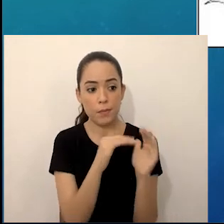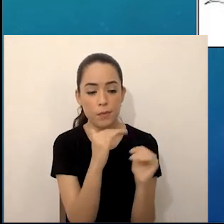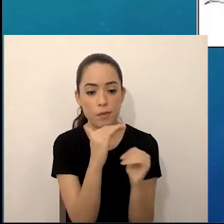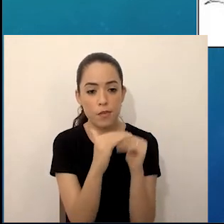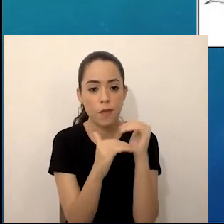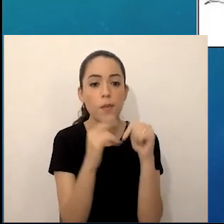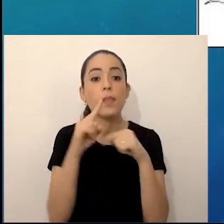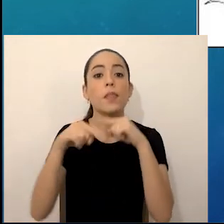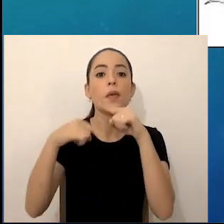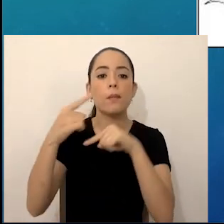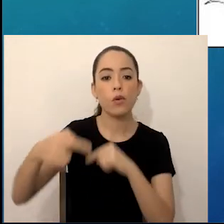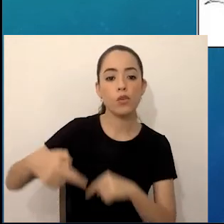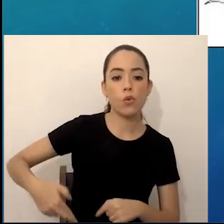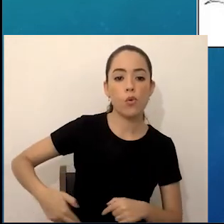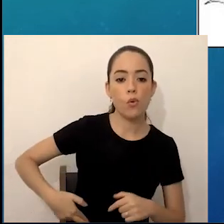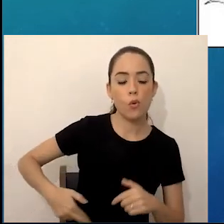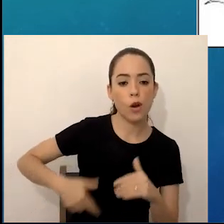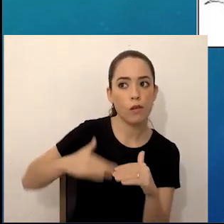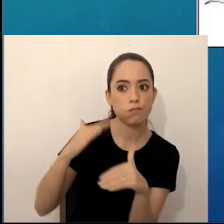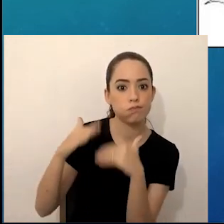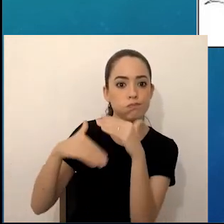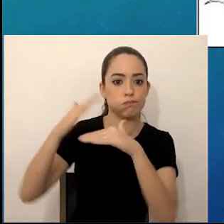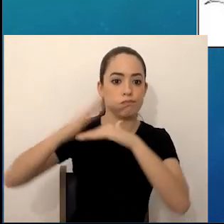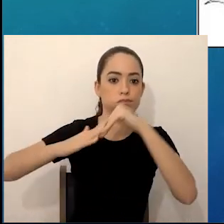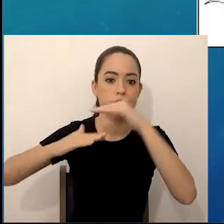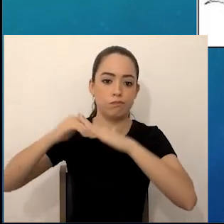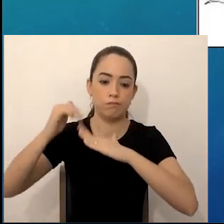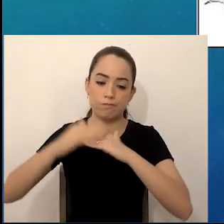mais especializados.